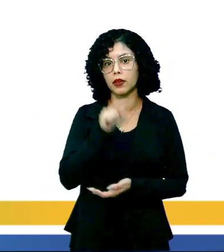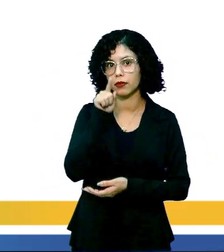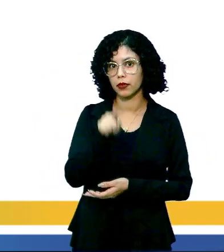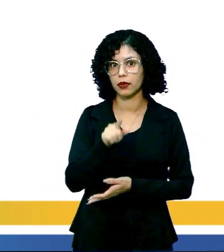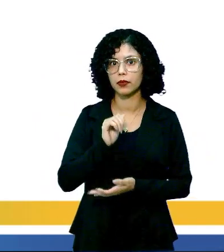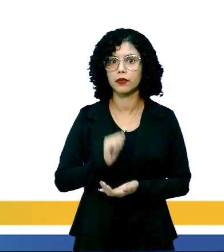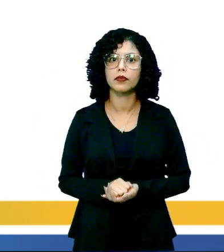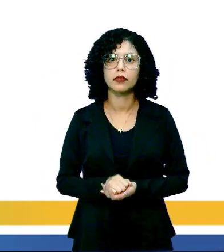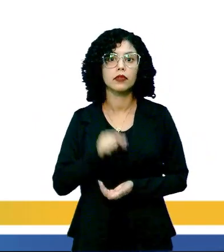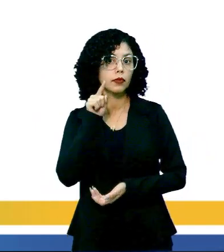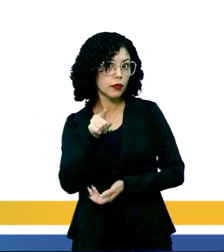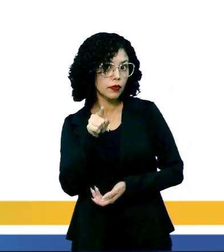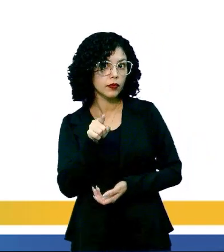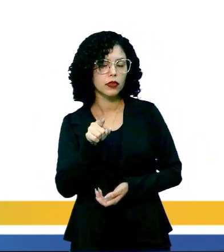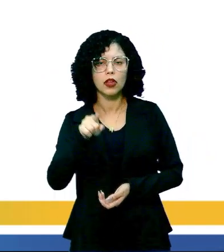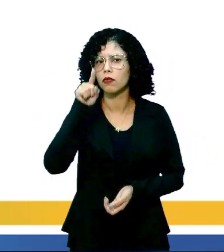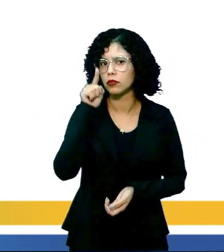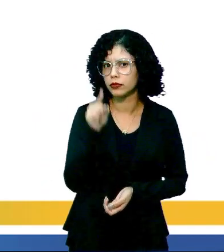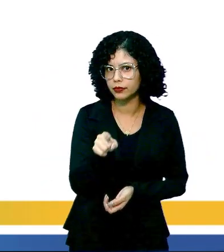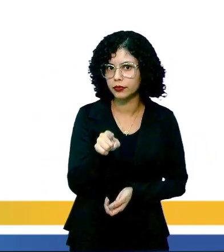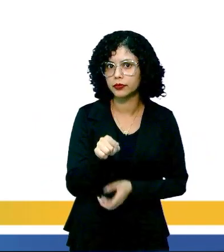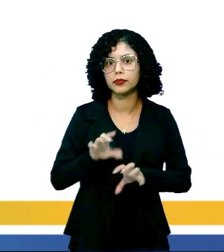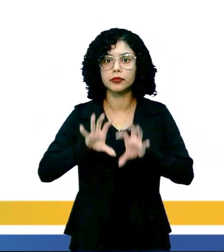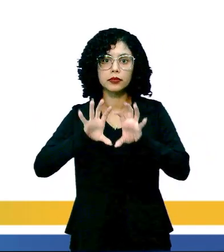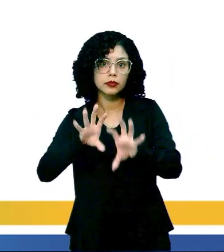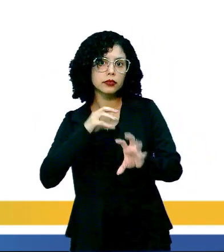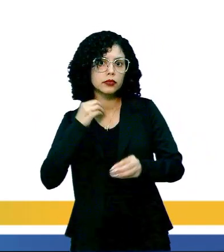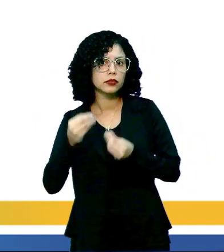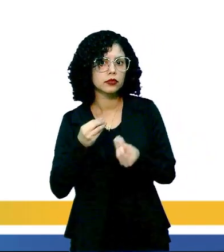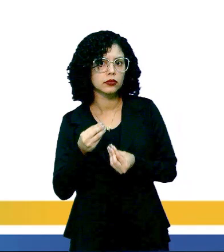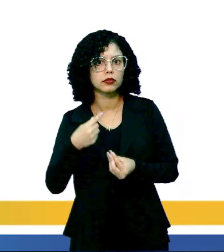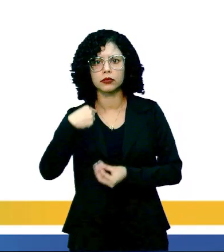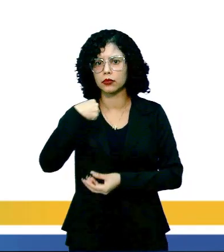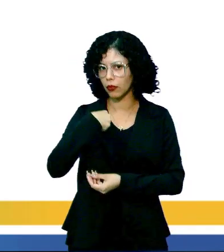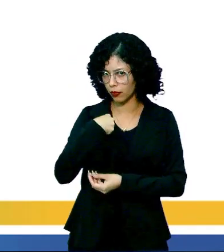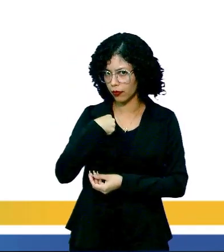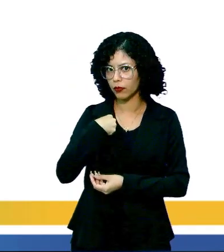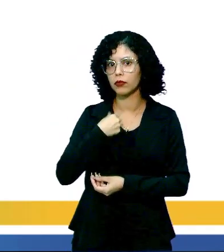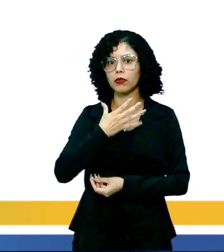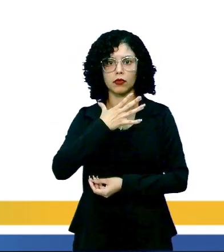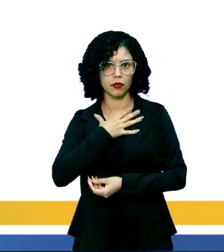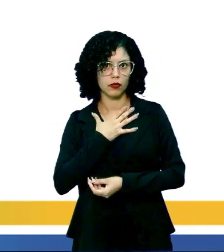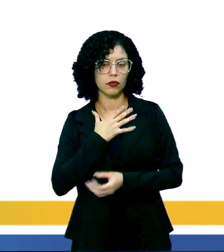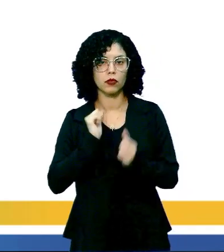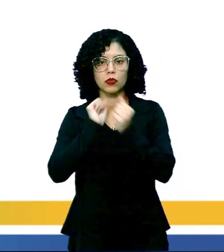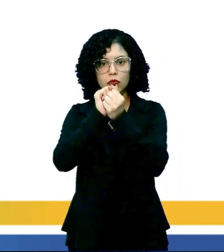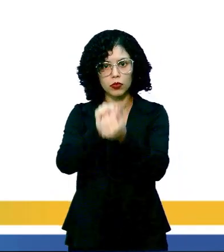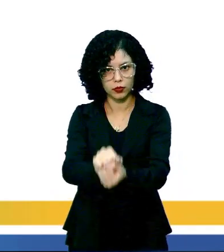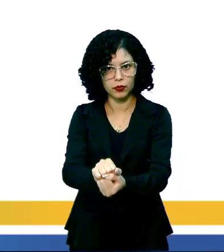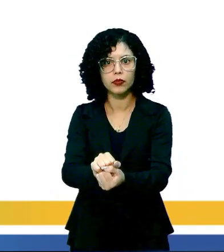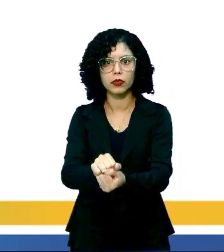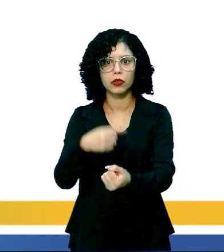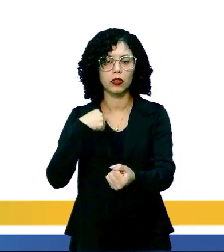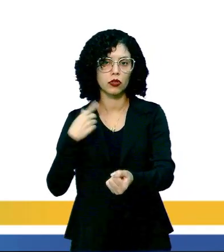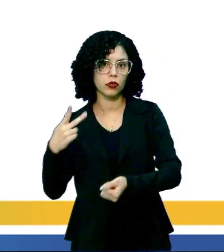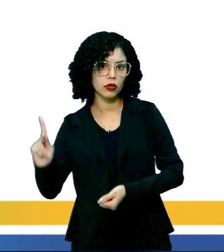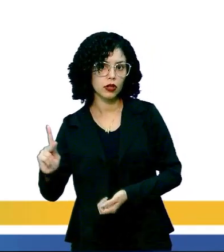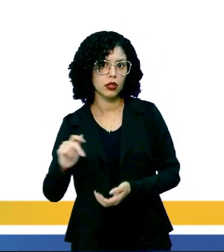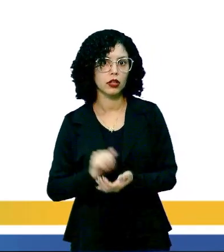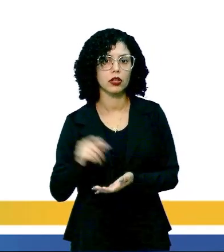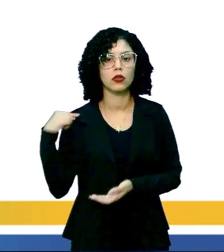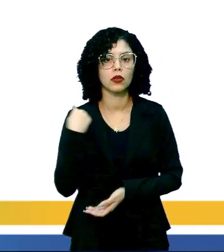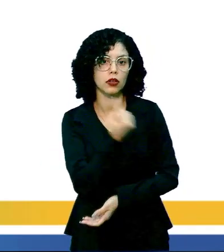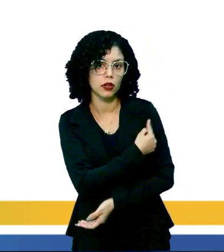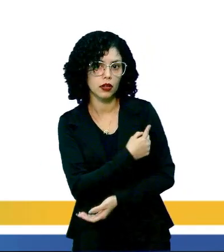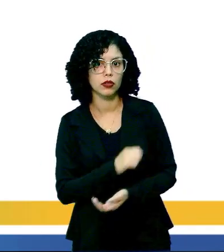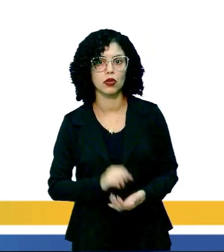é você. Você e você. Assim como eu estou em você, eu estou